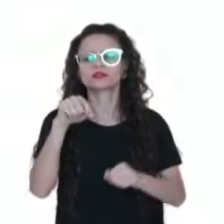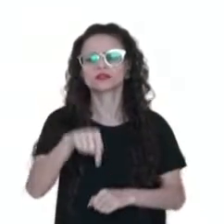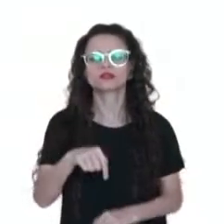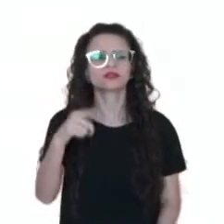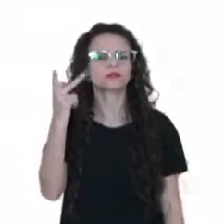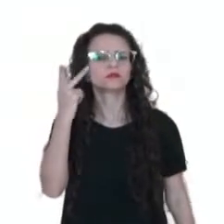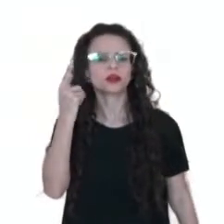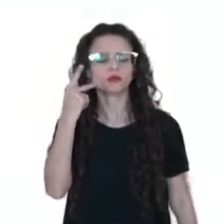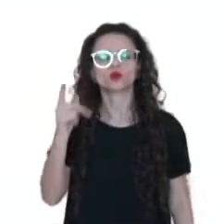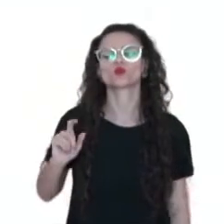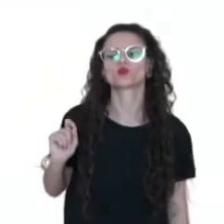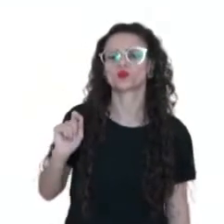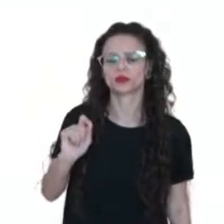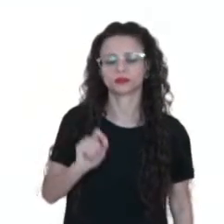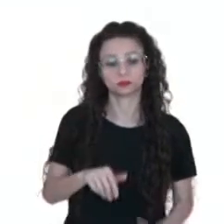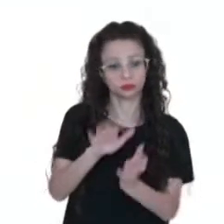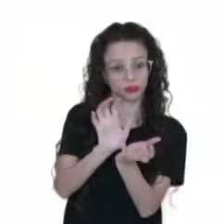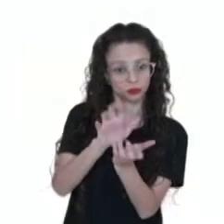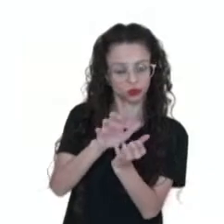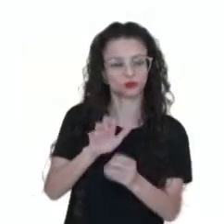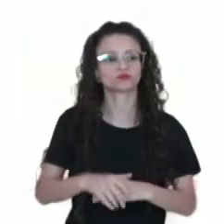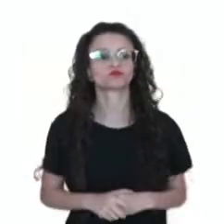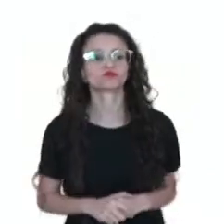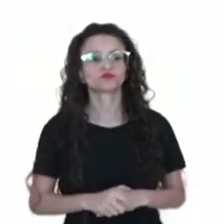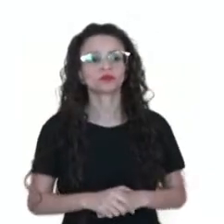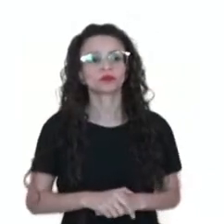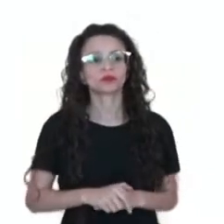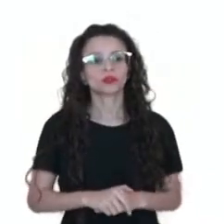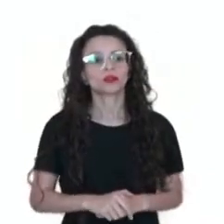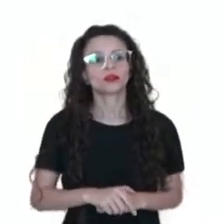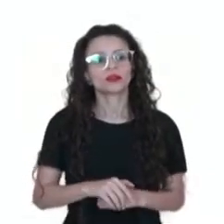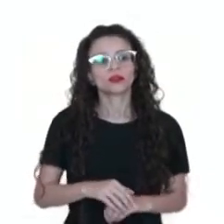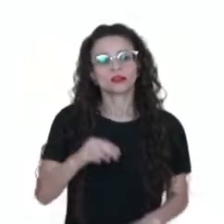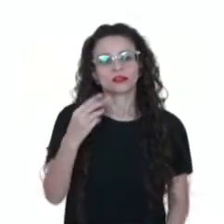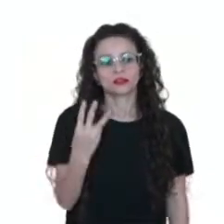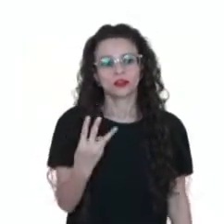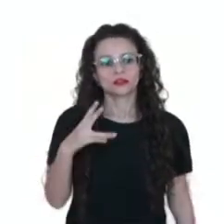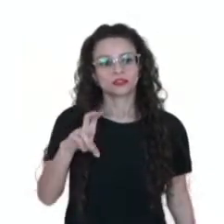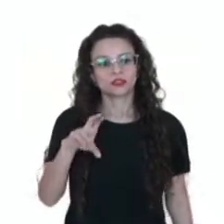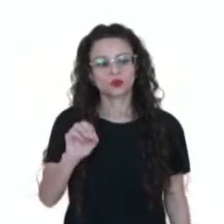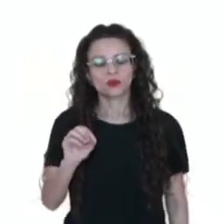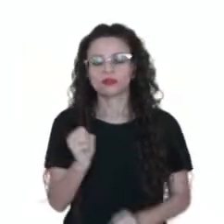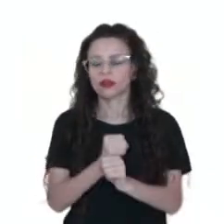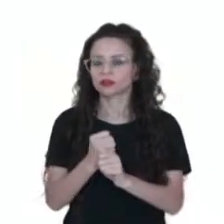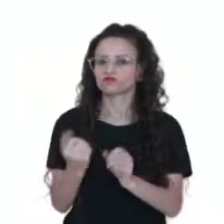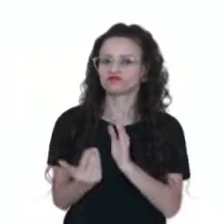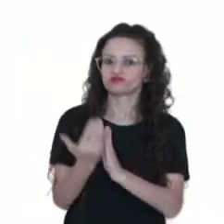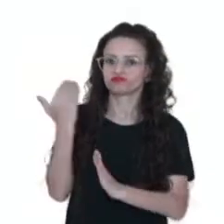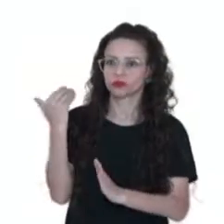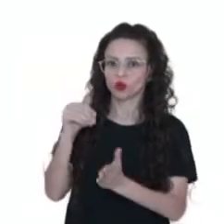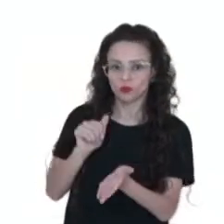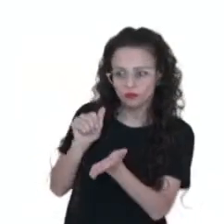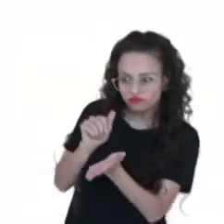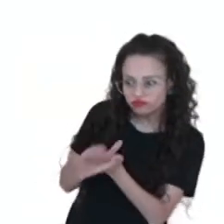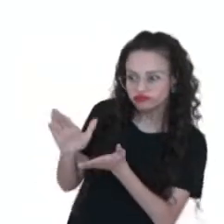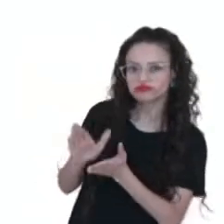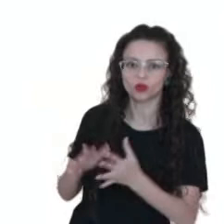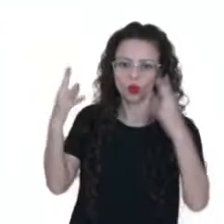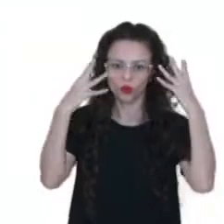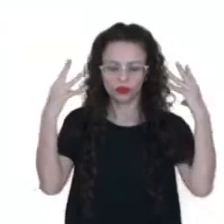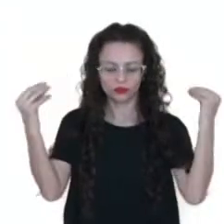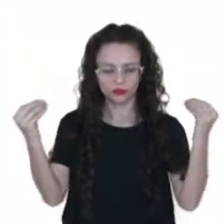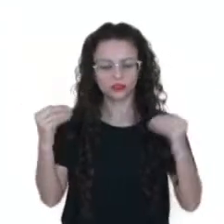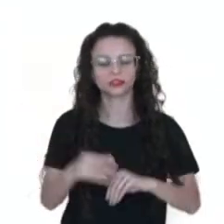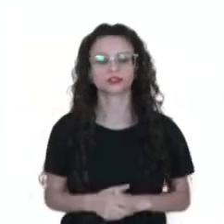Pernambuco. Há 370 anos começava a insurreição pernambucana, que os expulsou os holandeses.